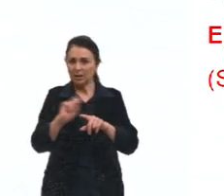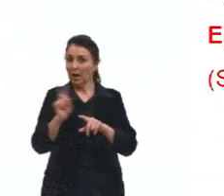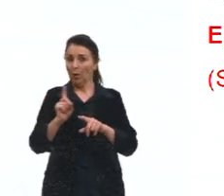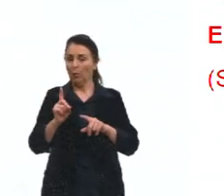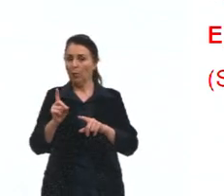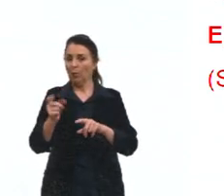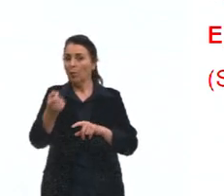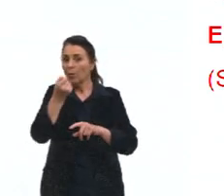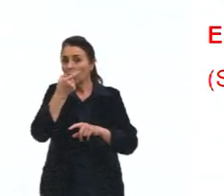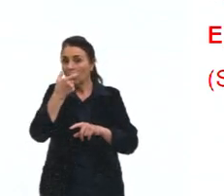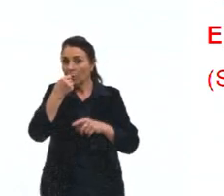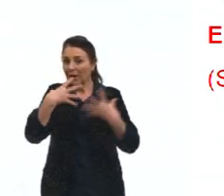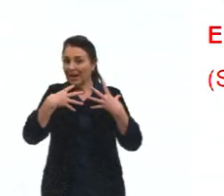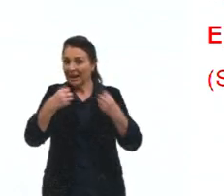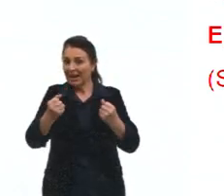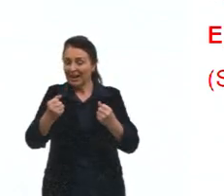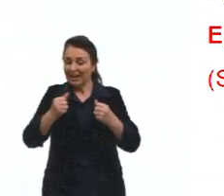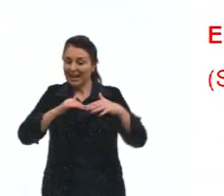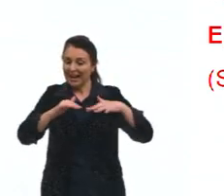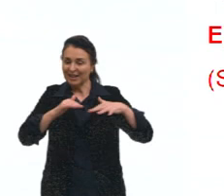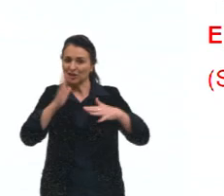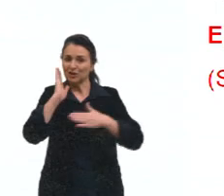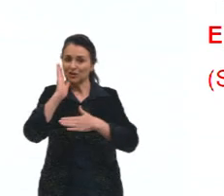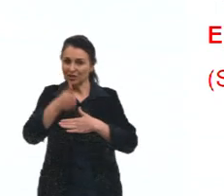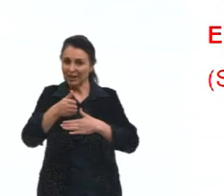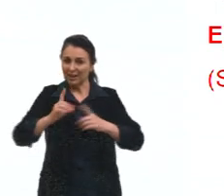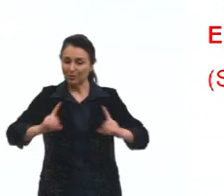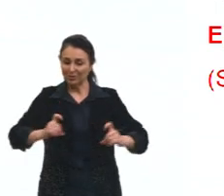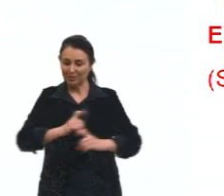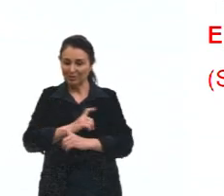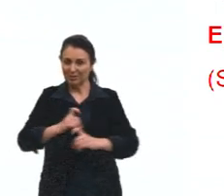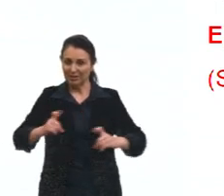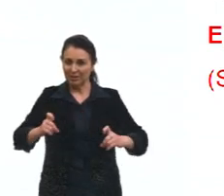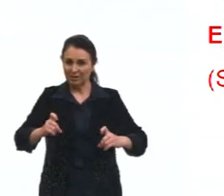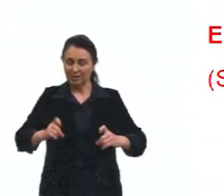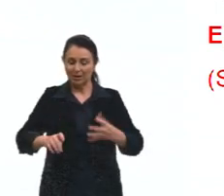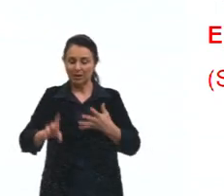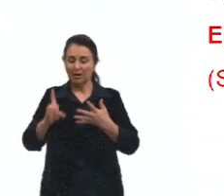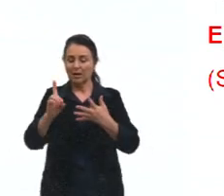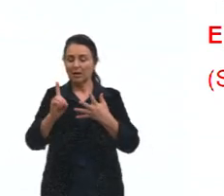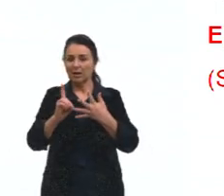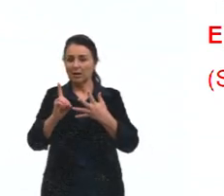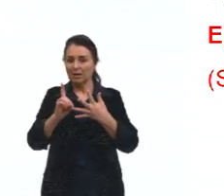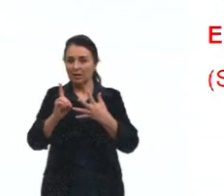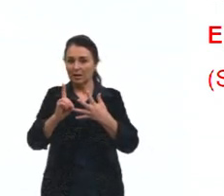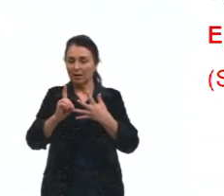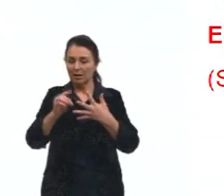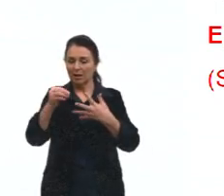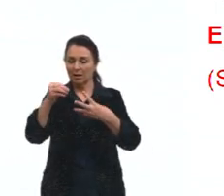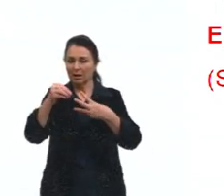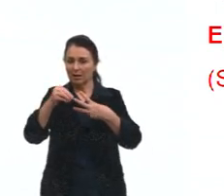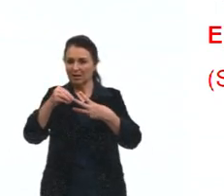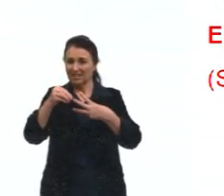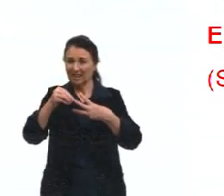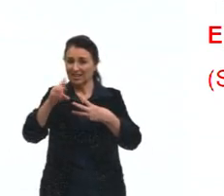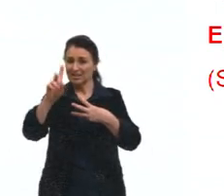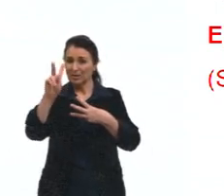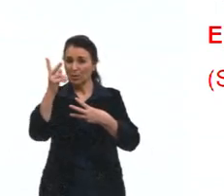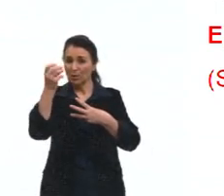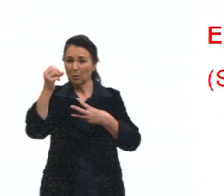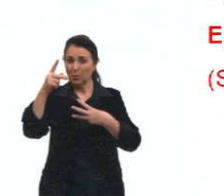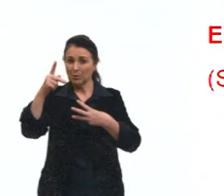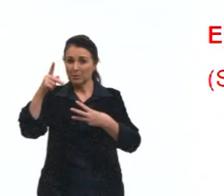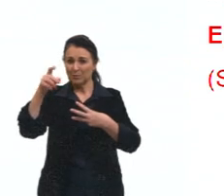na bactéria diretamente não as suas toxinas Oi bê combatendo as células hospedeiras das bactérias